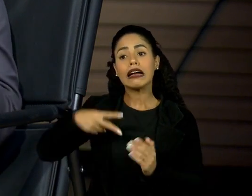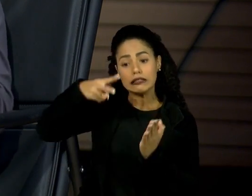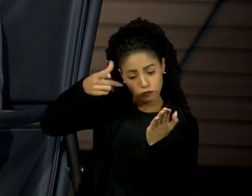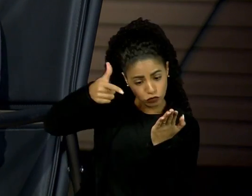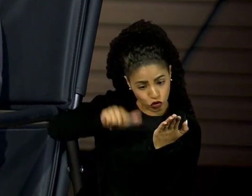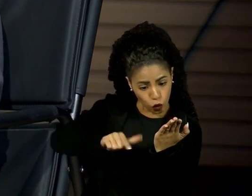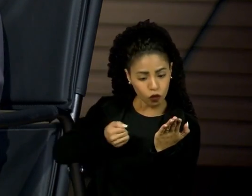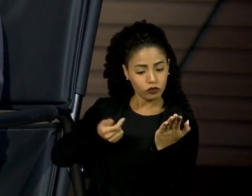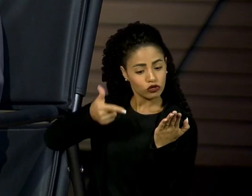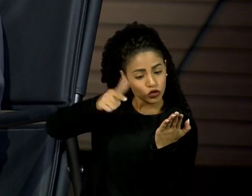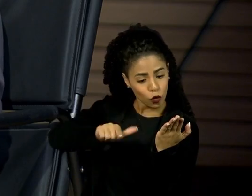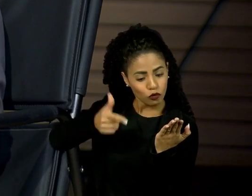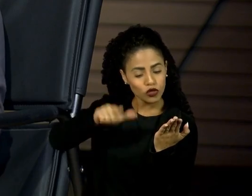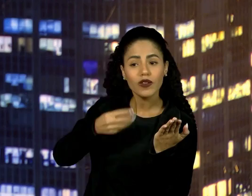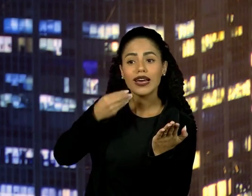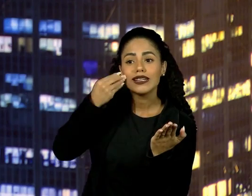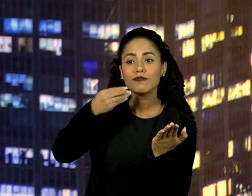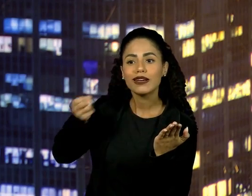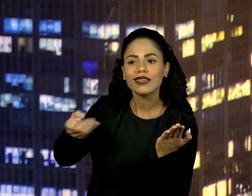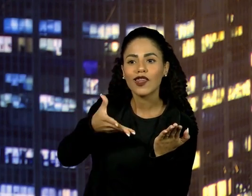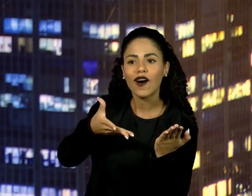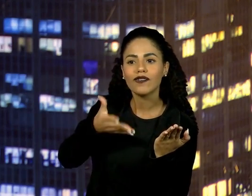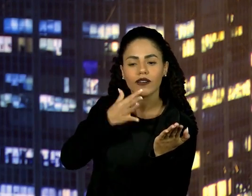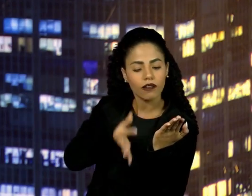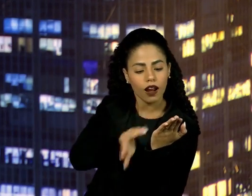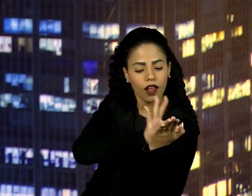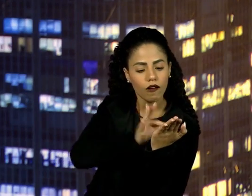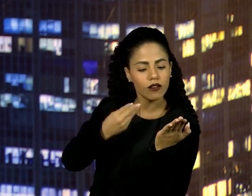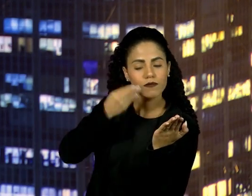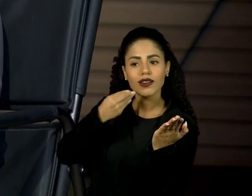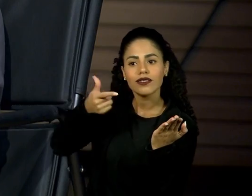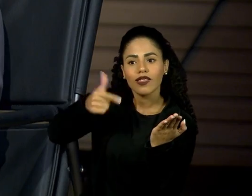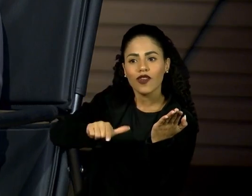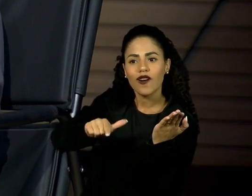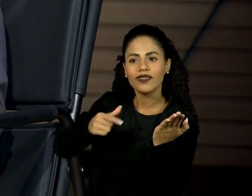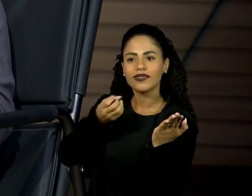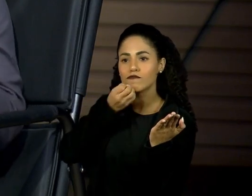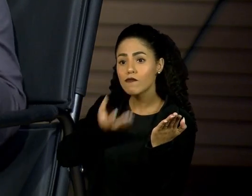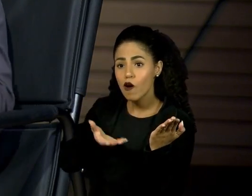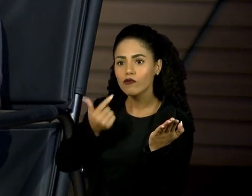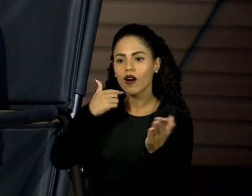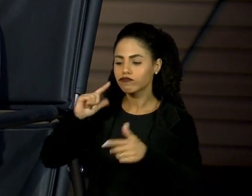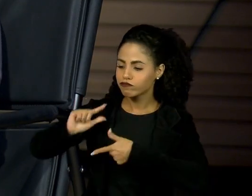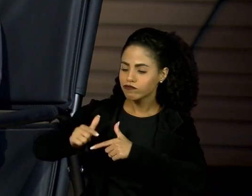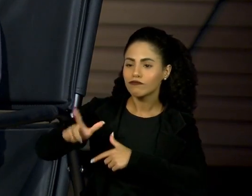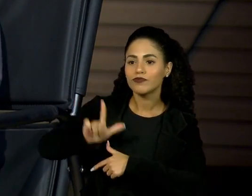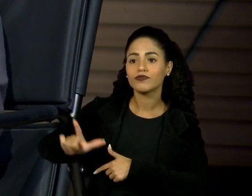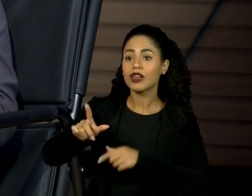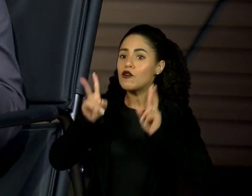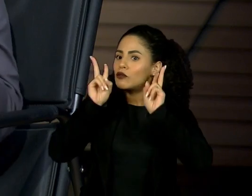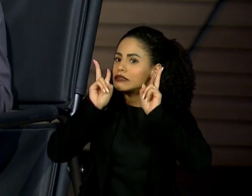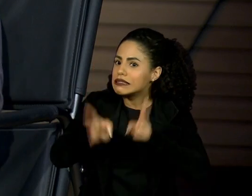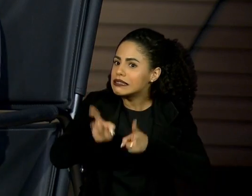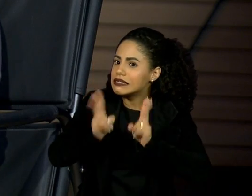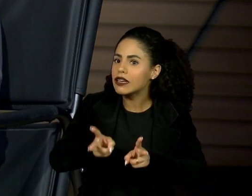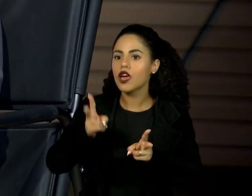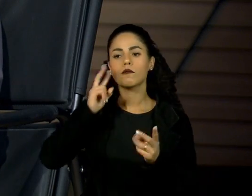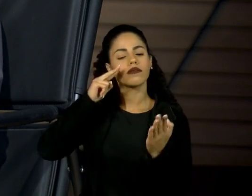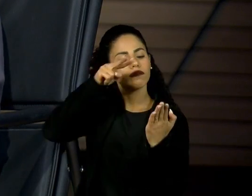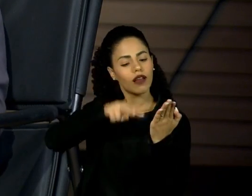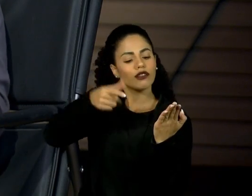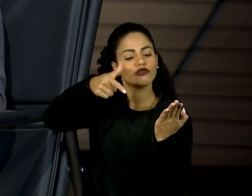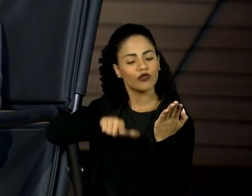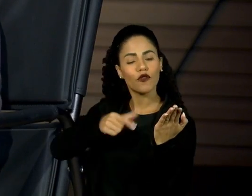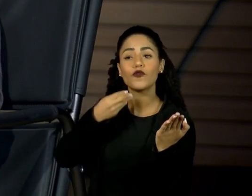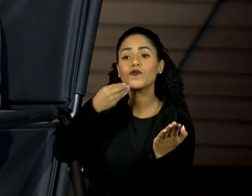vai ter uma nova experiência. E isso faz de um livro um clássico. A cada nova leitura, a gente vai ter uma nova